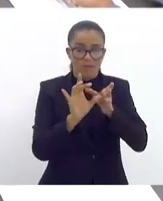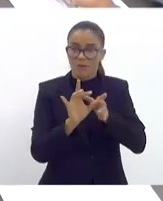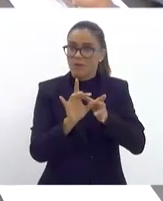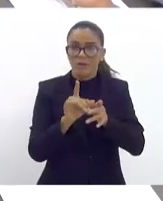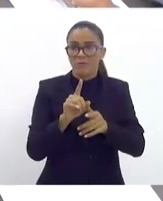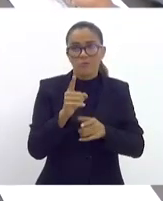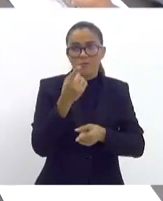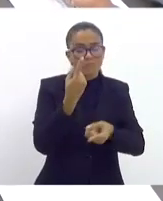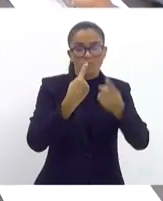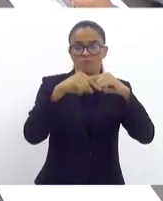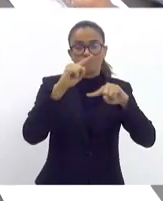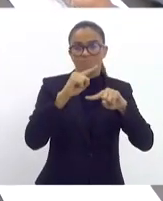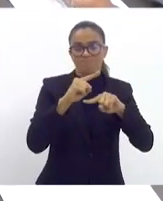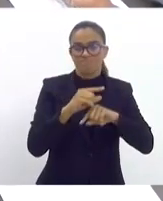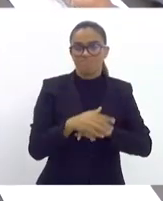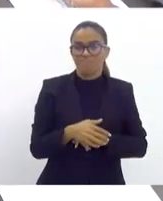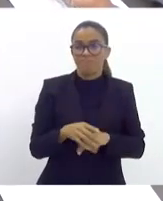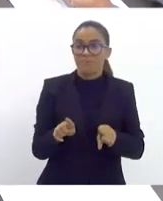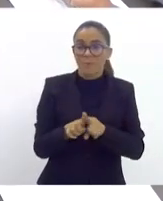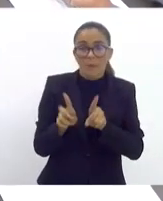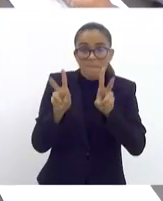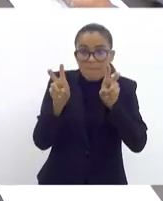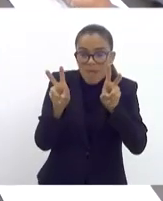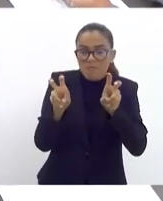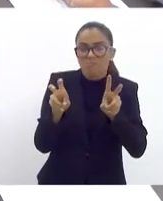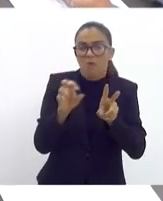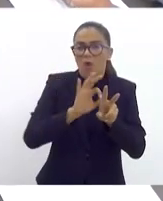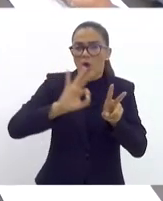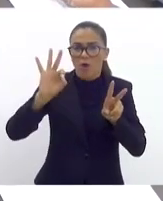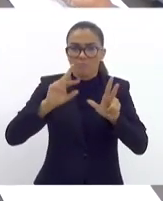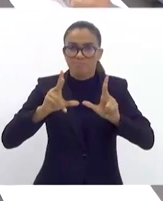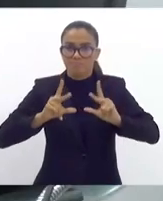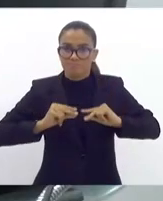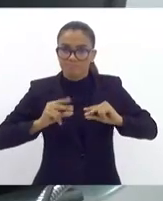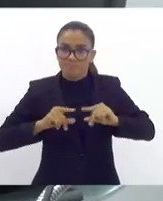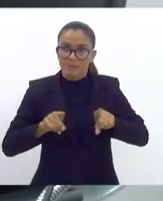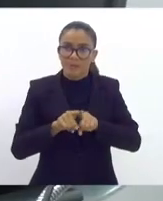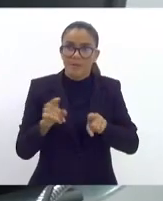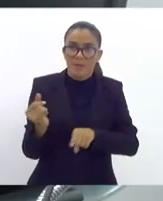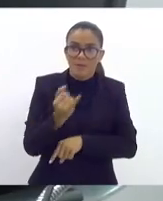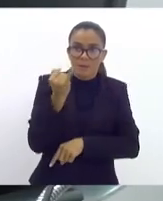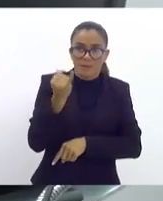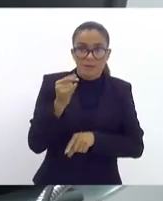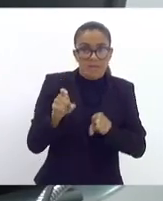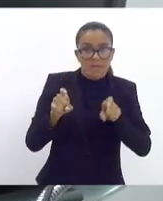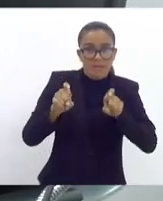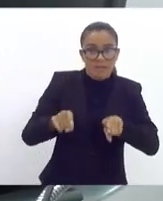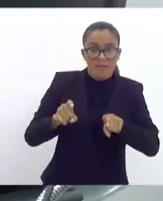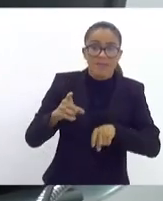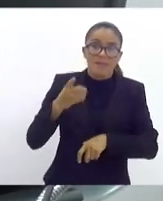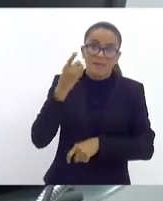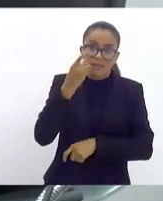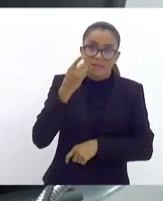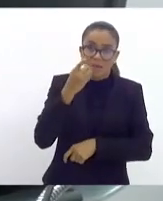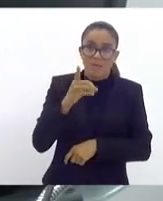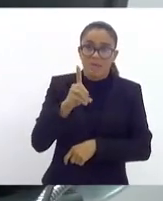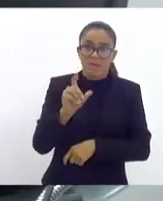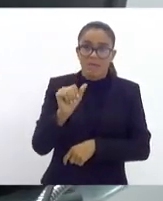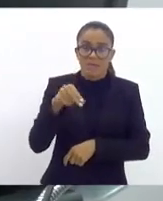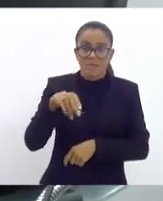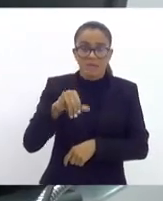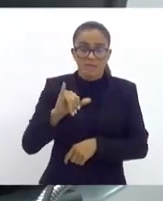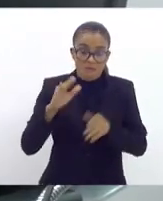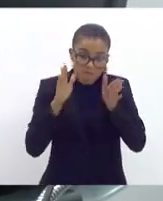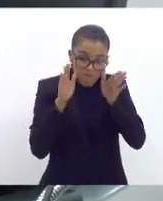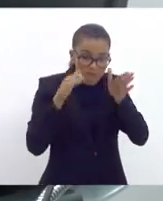a ideia por mais vitória que seja e é absolutamente meritória e pertinente ao mandato inclusive da deputada Dani voltada para educação